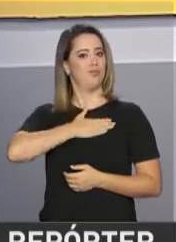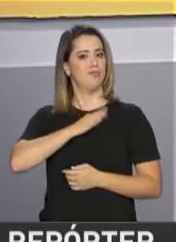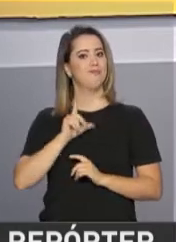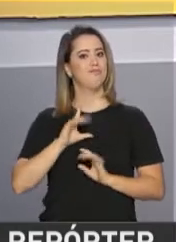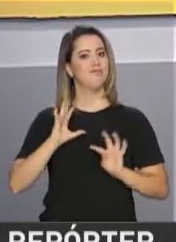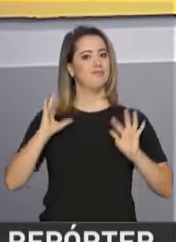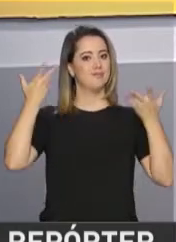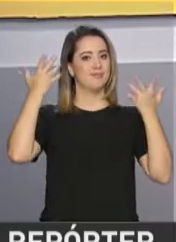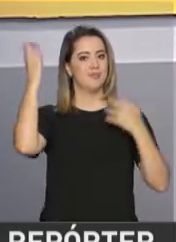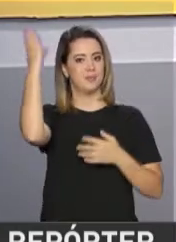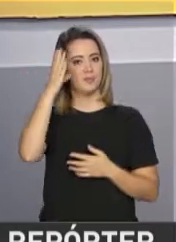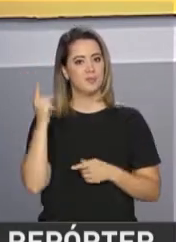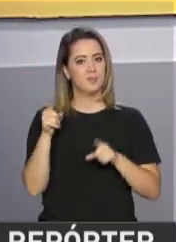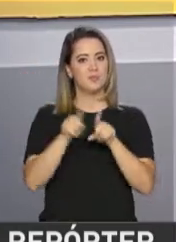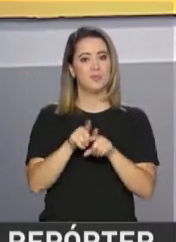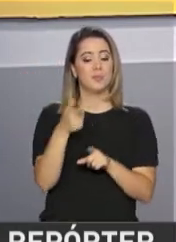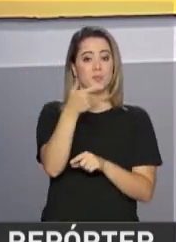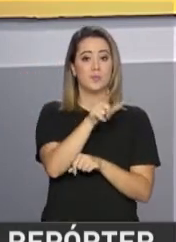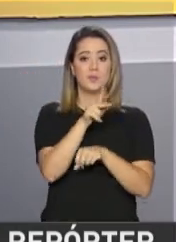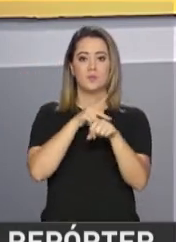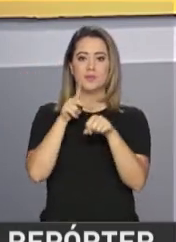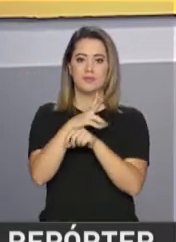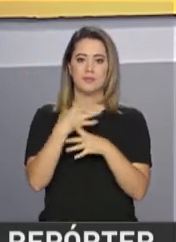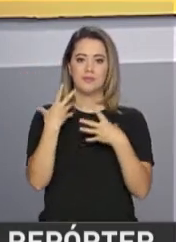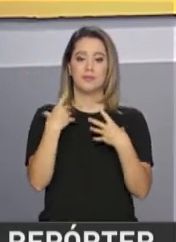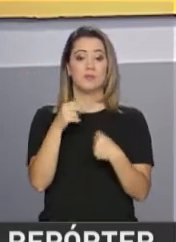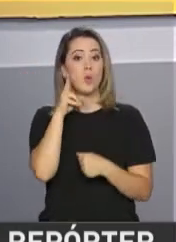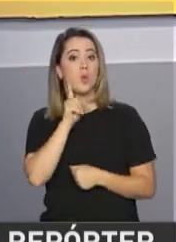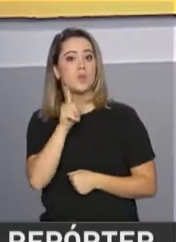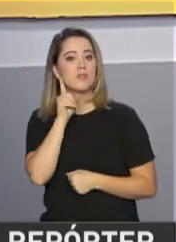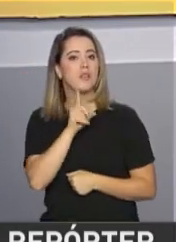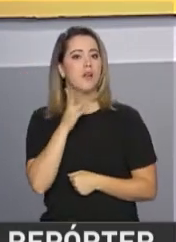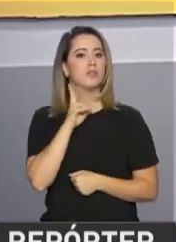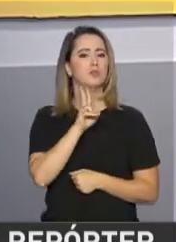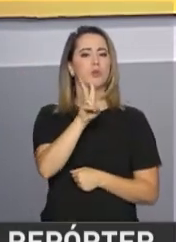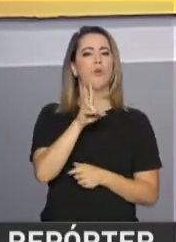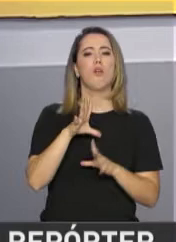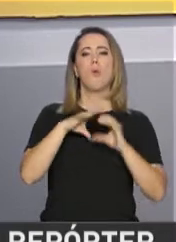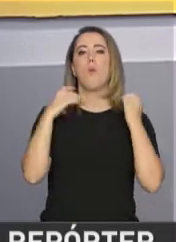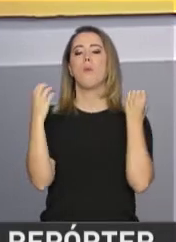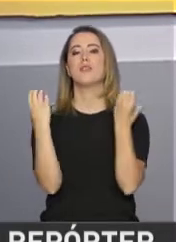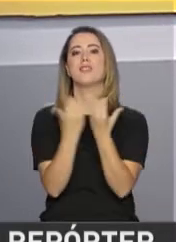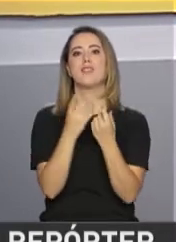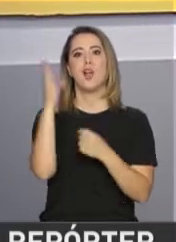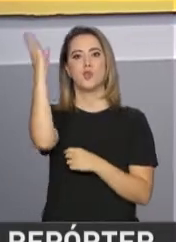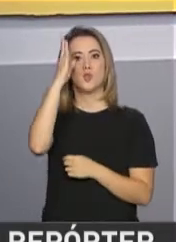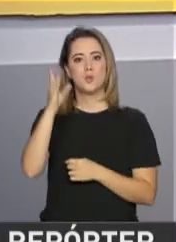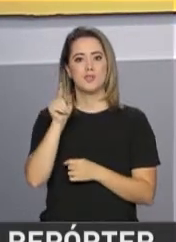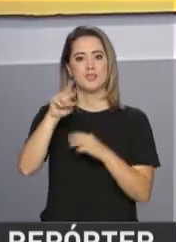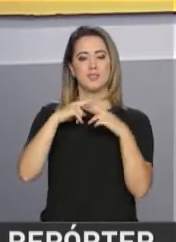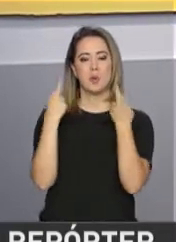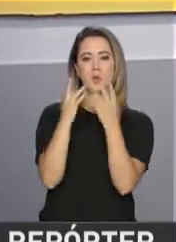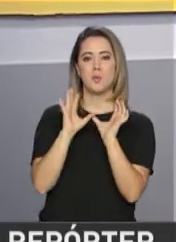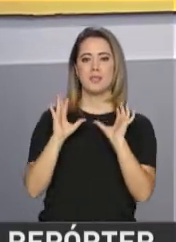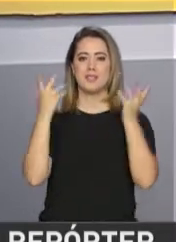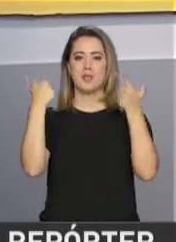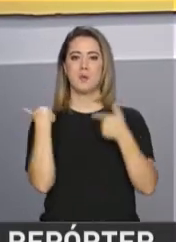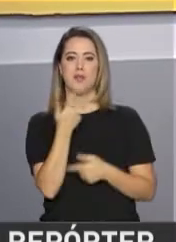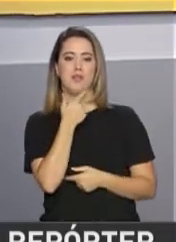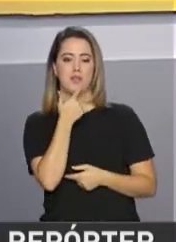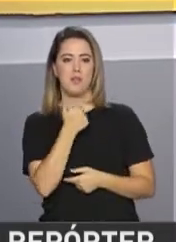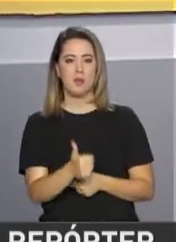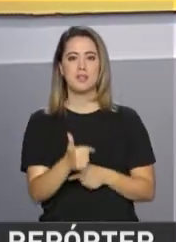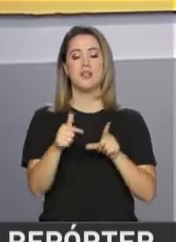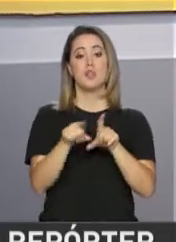muitas comemorações no brasil e também no exterior nos estados unidos a comunidade brasileira se reuniu para celebrar a nossa língua e